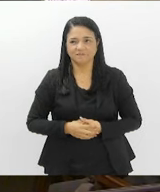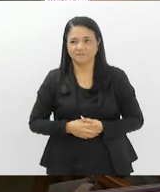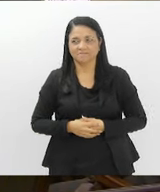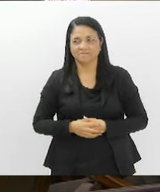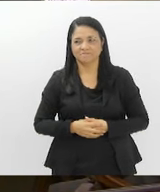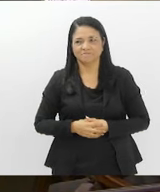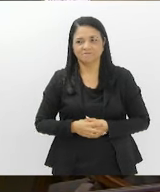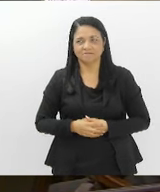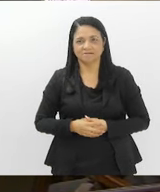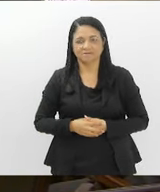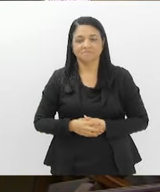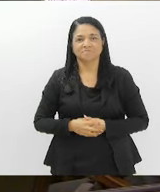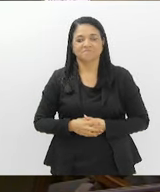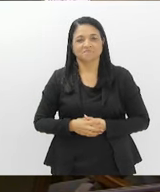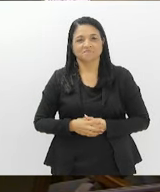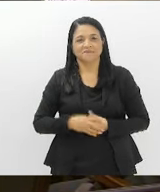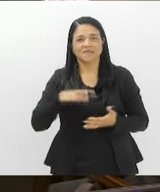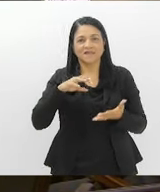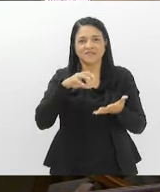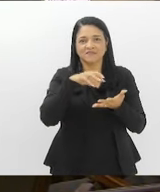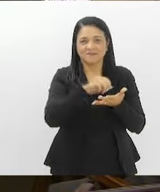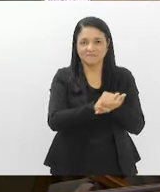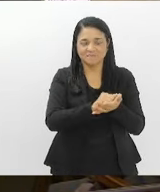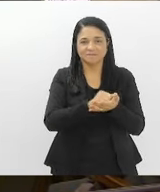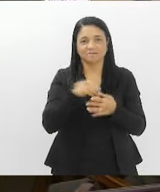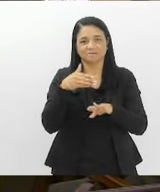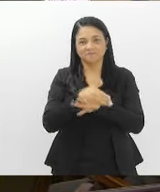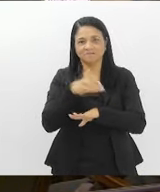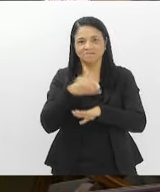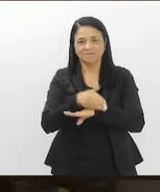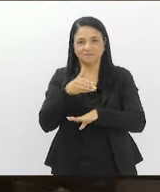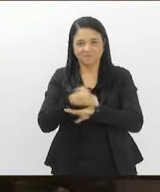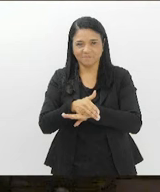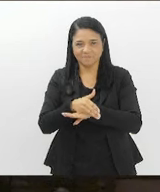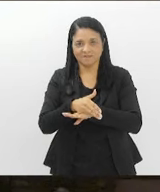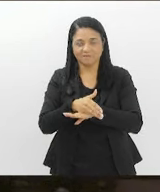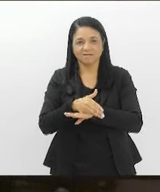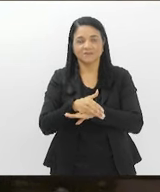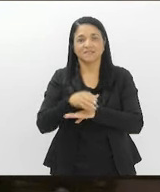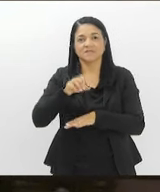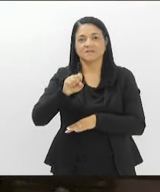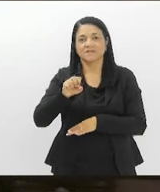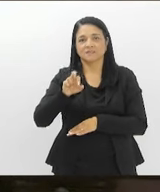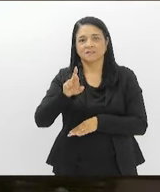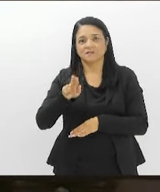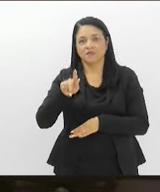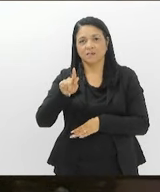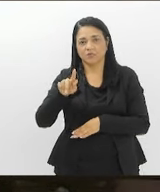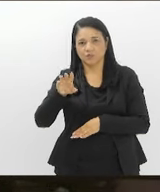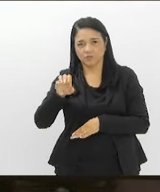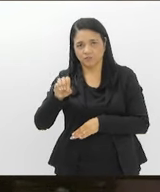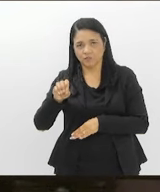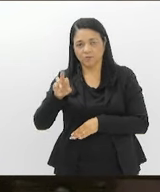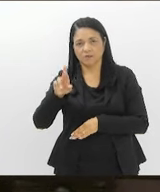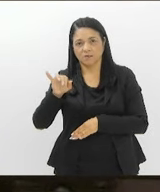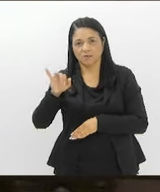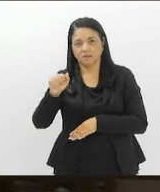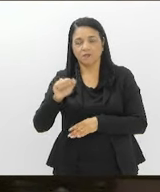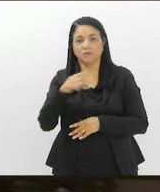Gostaria de registrar a presença de Sérgio Ricardo Martins, presidente da Tures